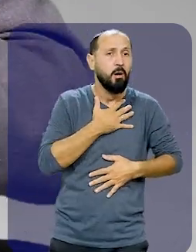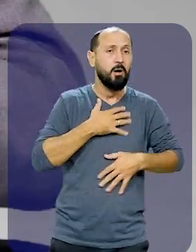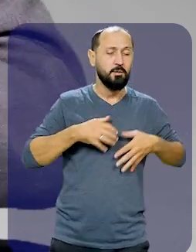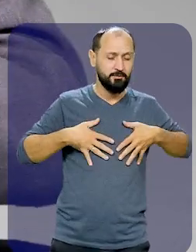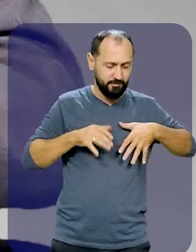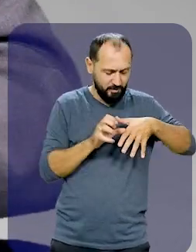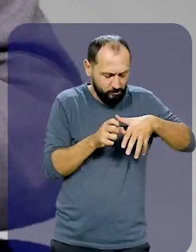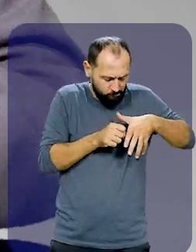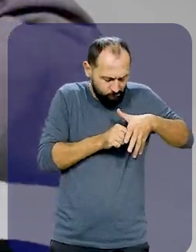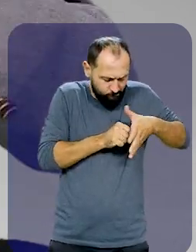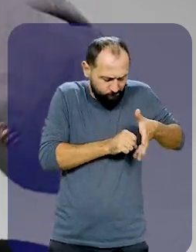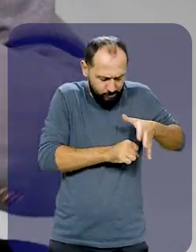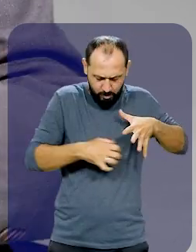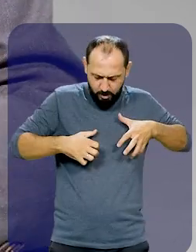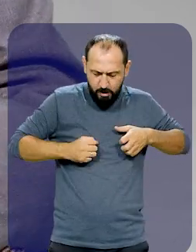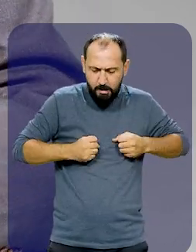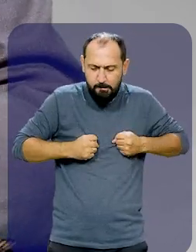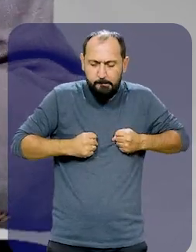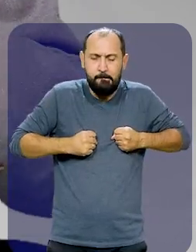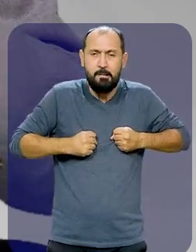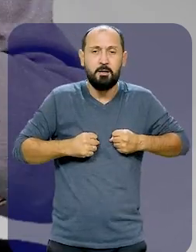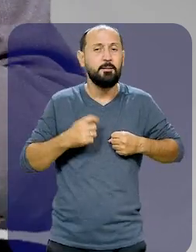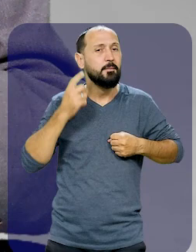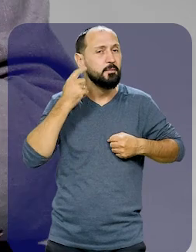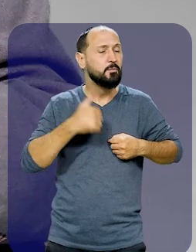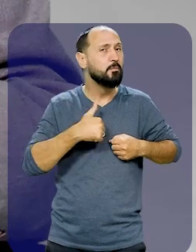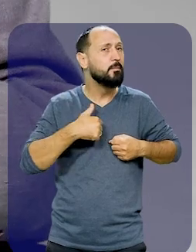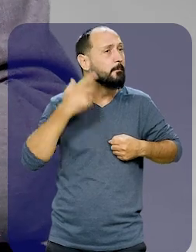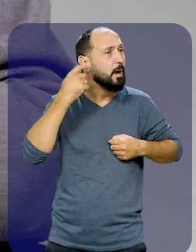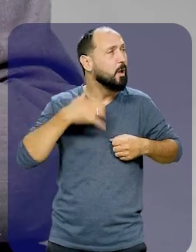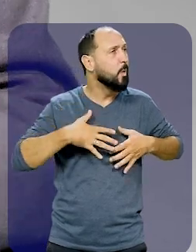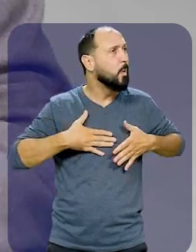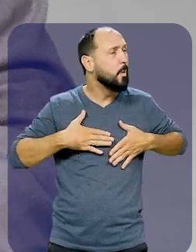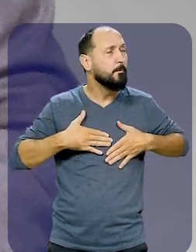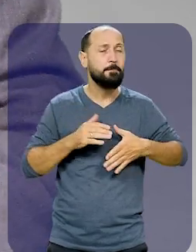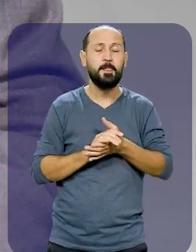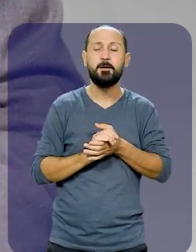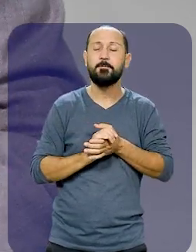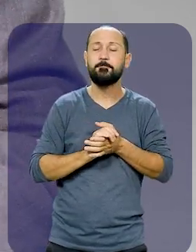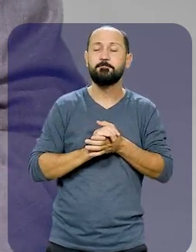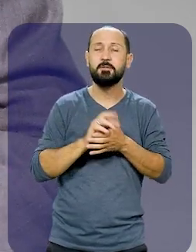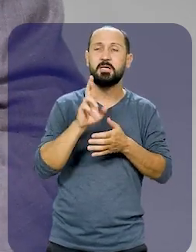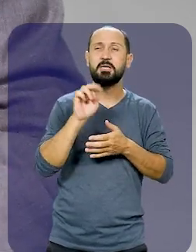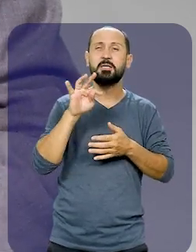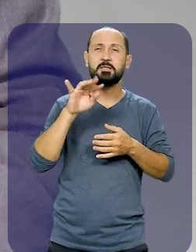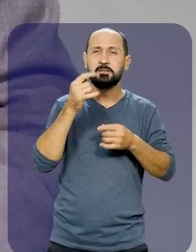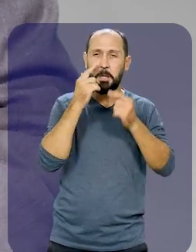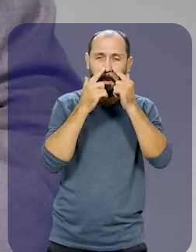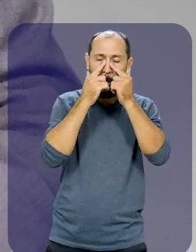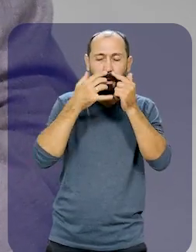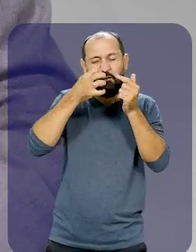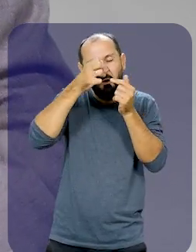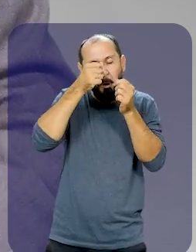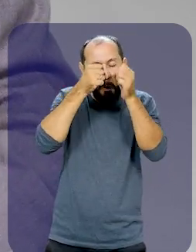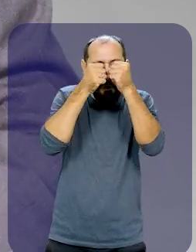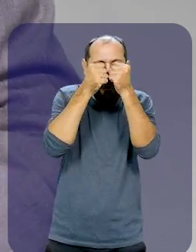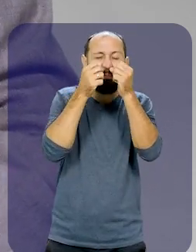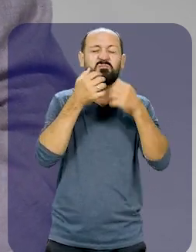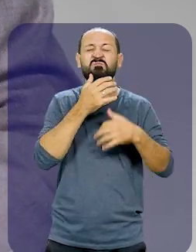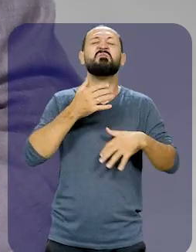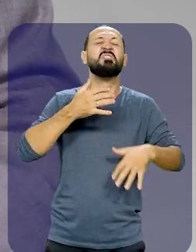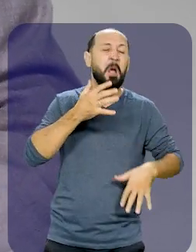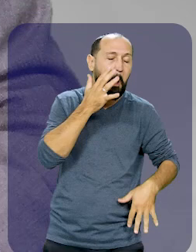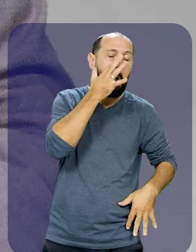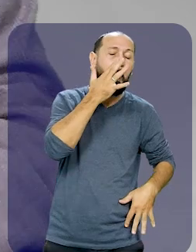brônquios se estreitam, fecham, tem o chiado no peito. A rinite escorre o nariz, entope o nariz,